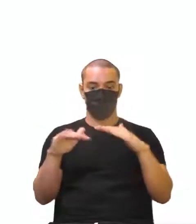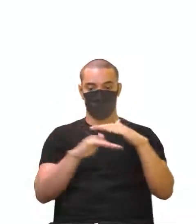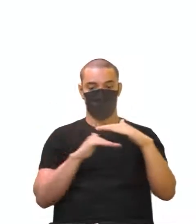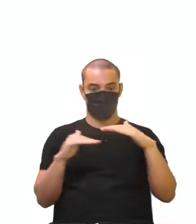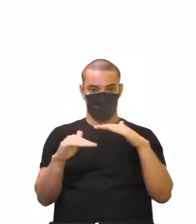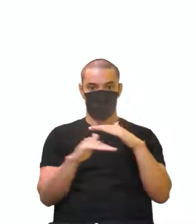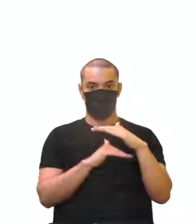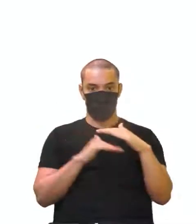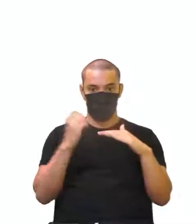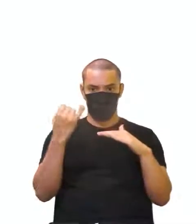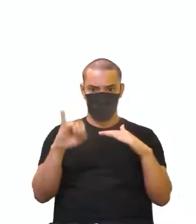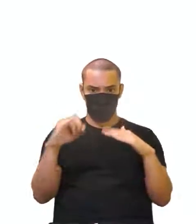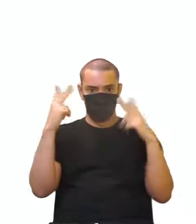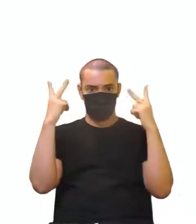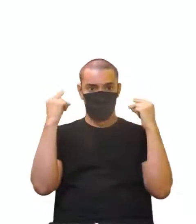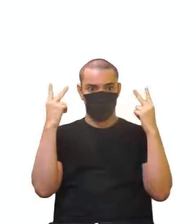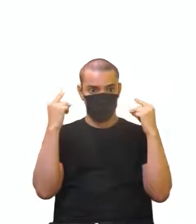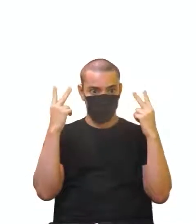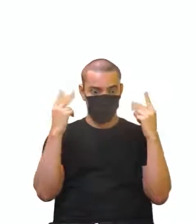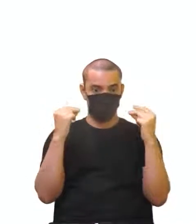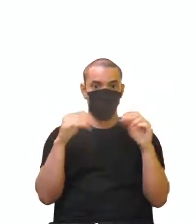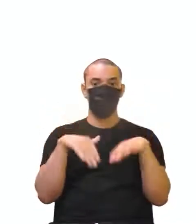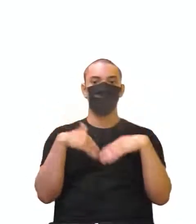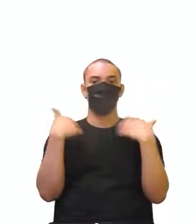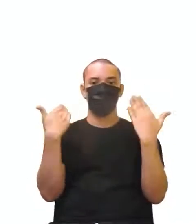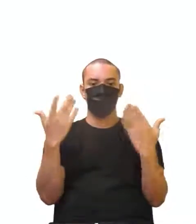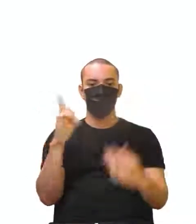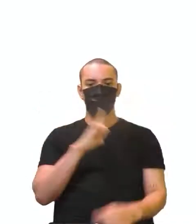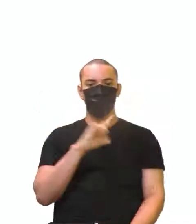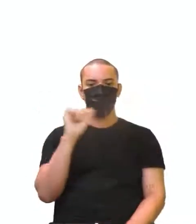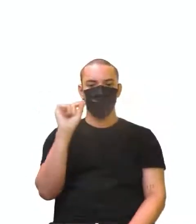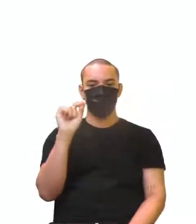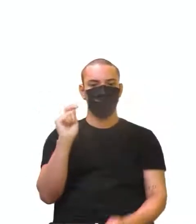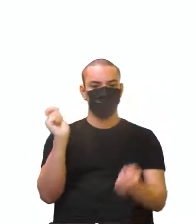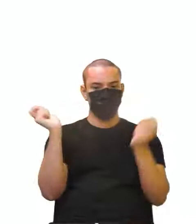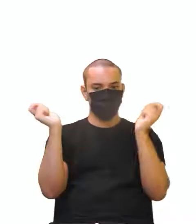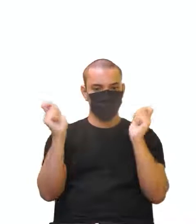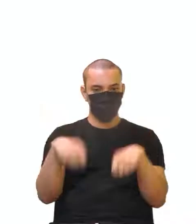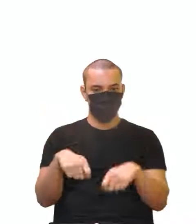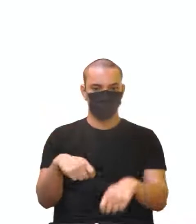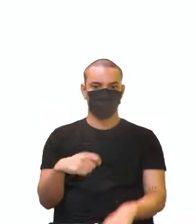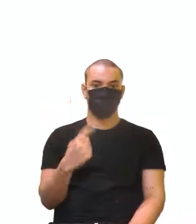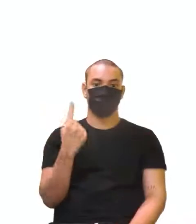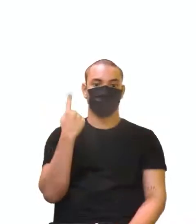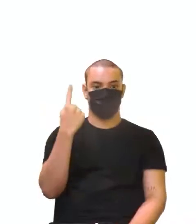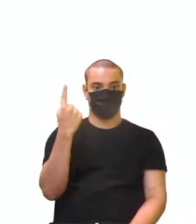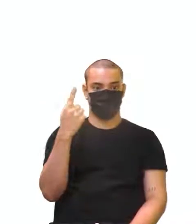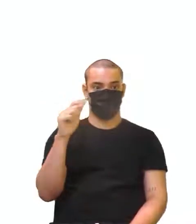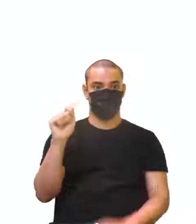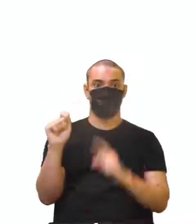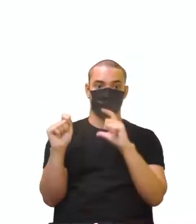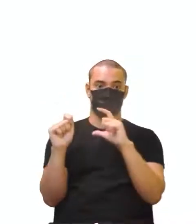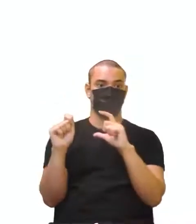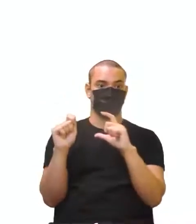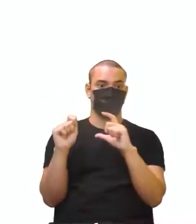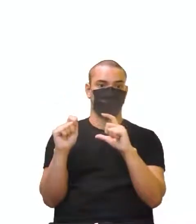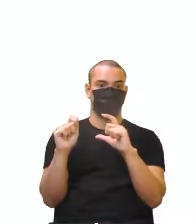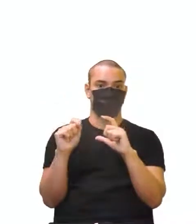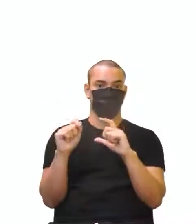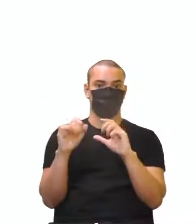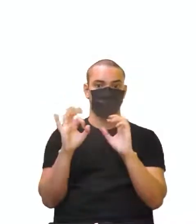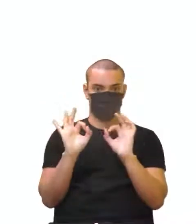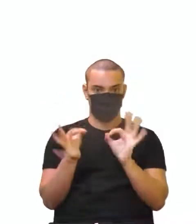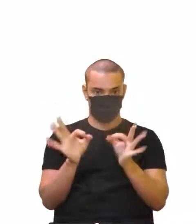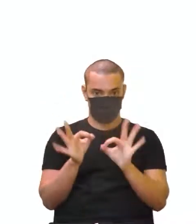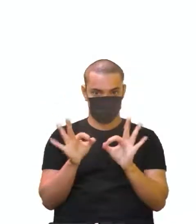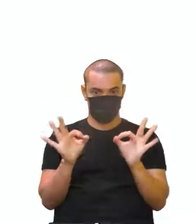recessiva. Se ele nasceu normal, pelo menos ele vai ter um gene azão, tá? Porque